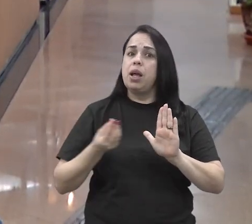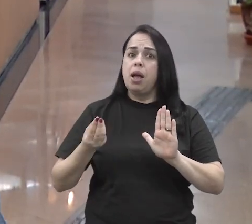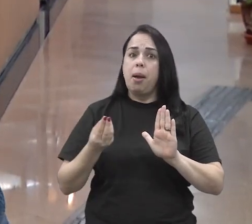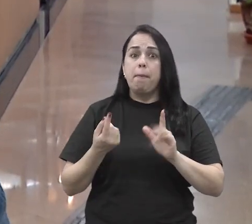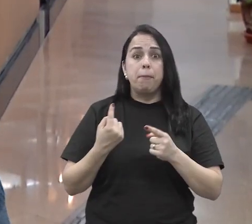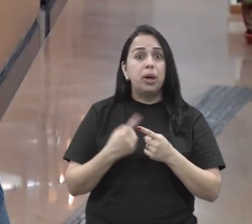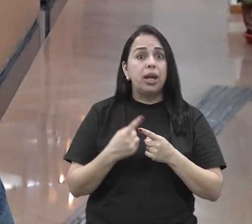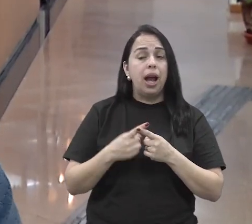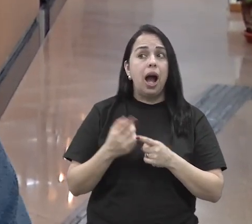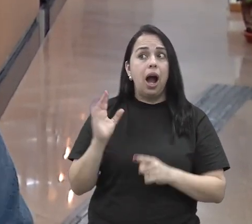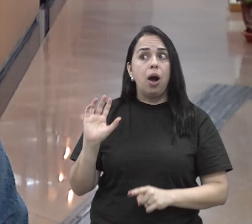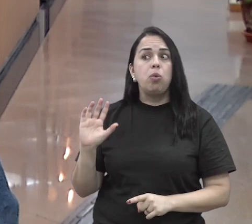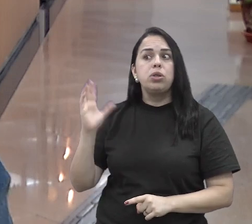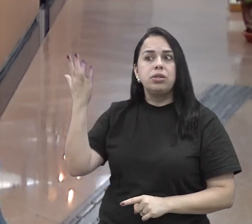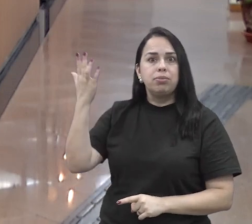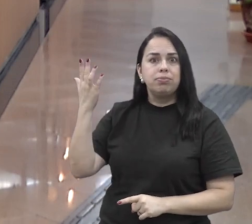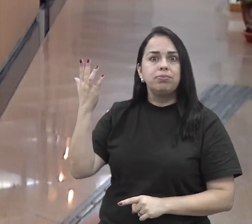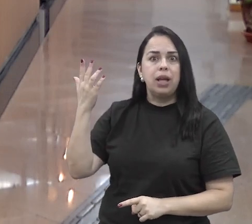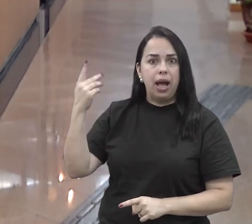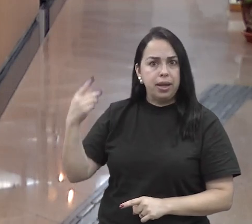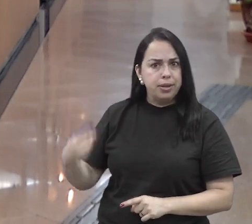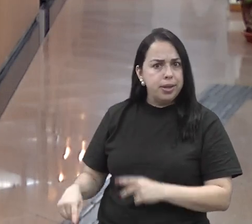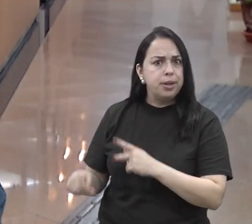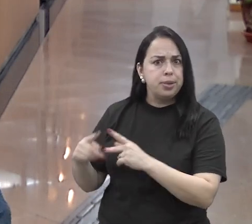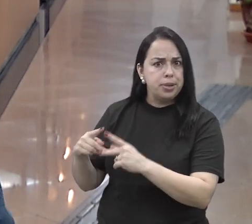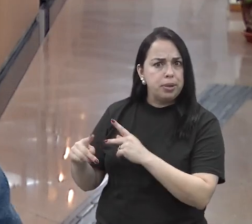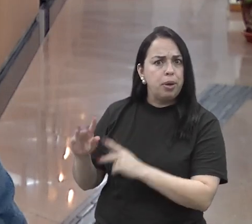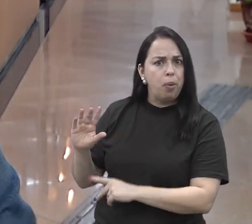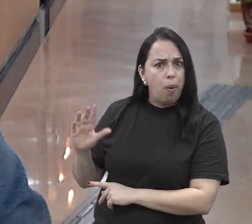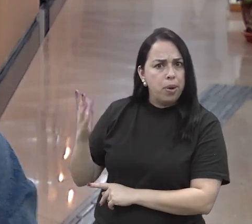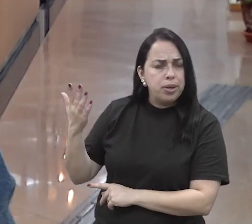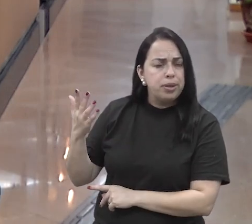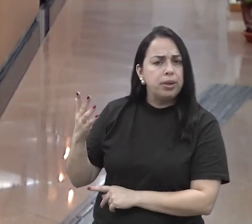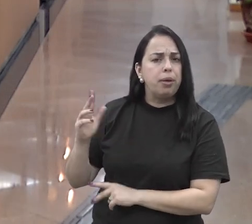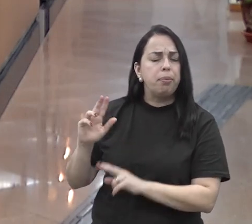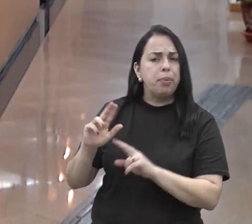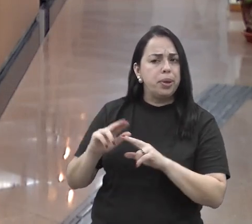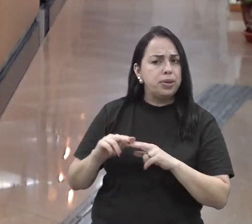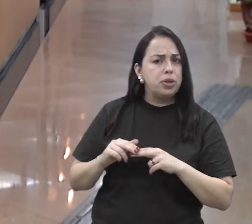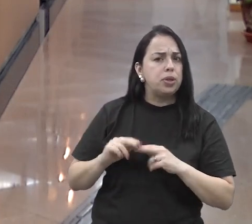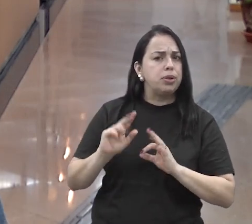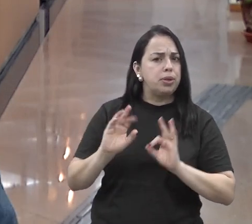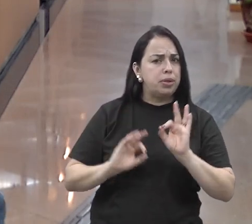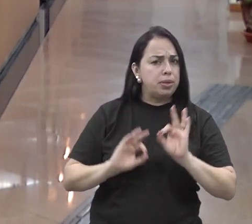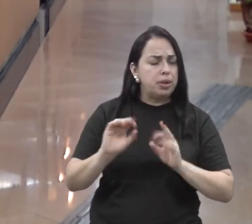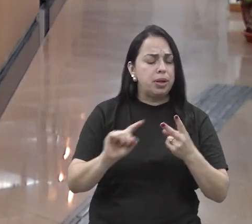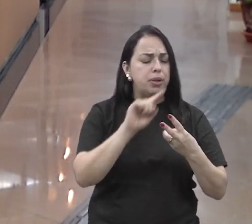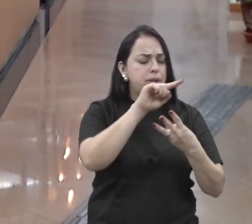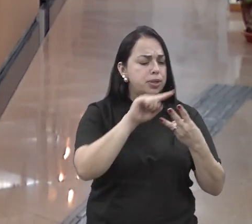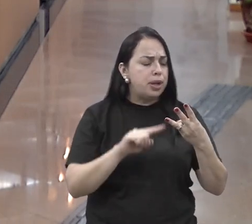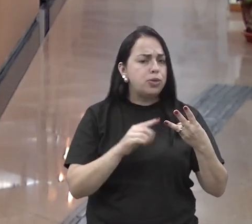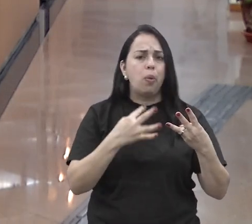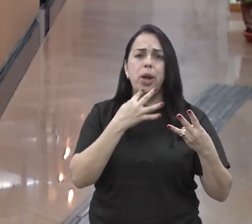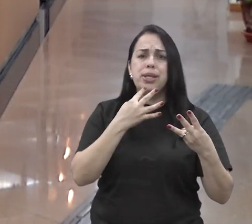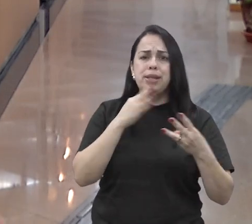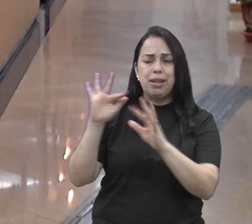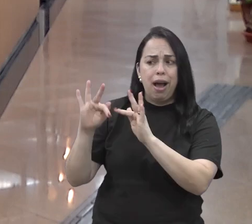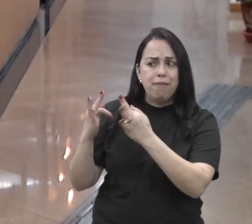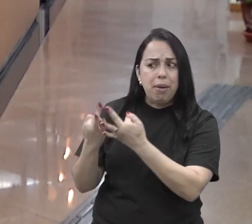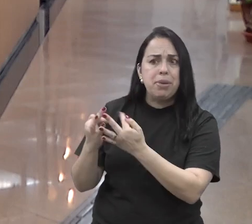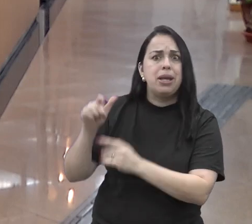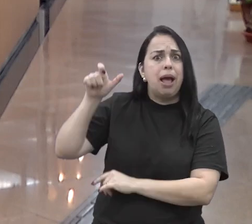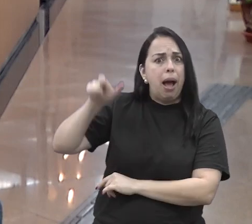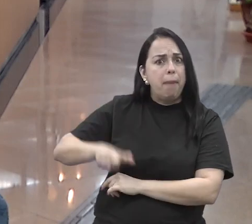latente, porque tinha acontecido episódios aqui na cidade. Nós, vereadoras, nós três, conhecemos a família, conhecemos